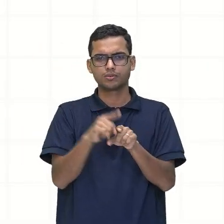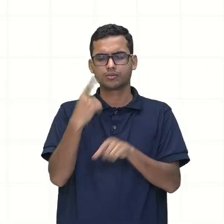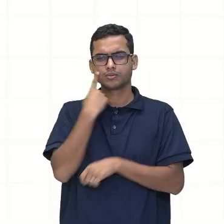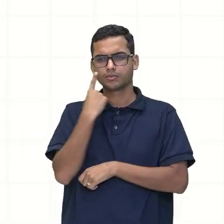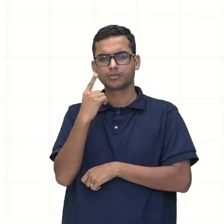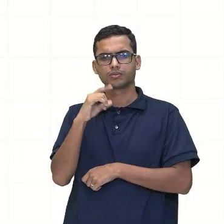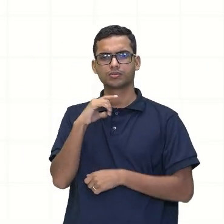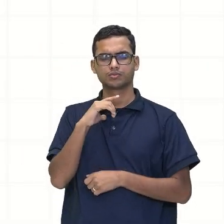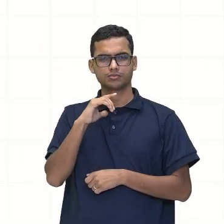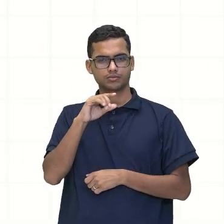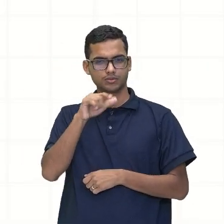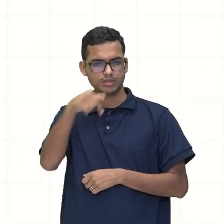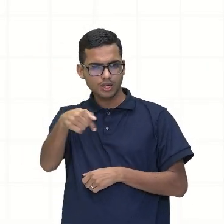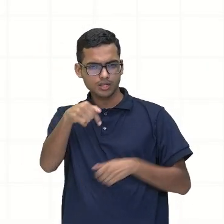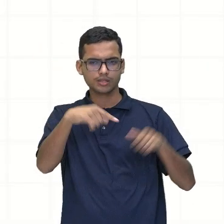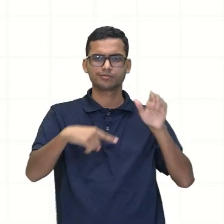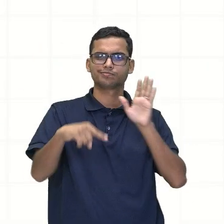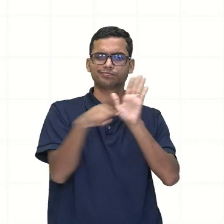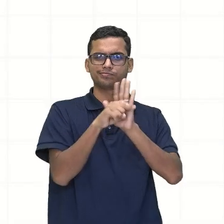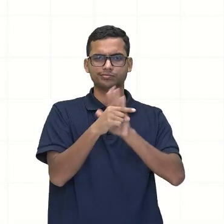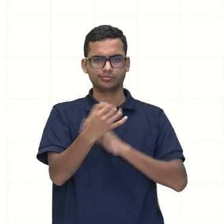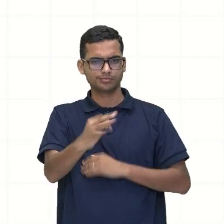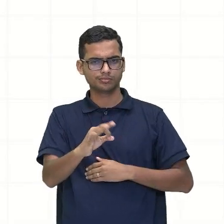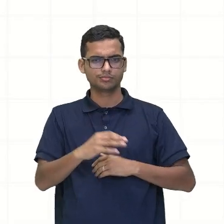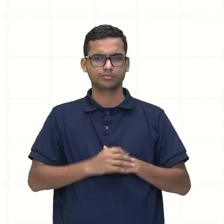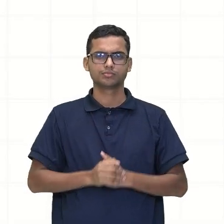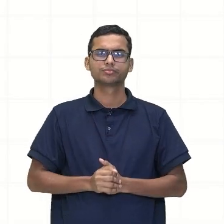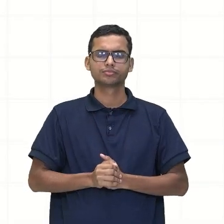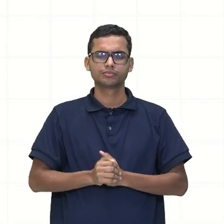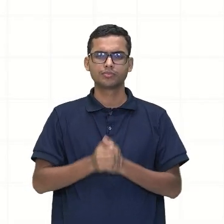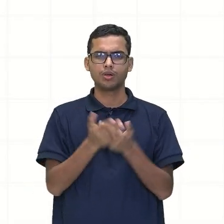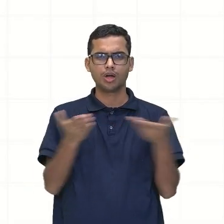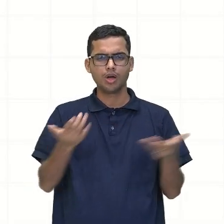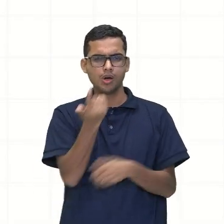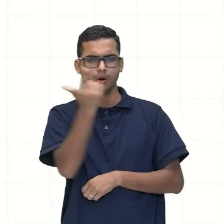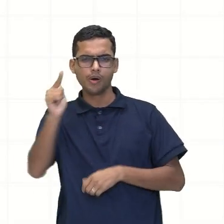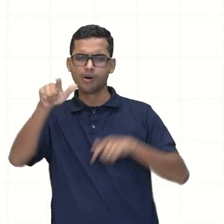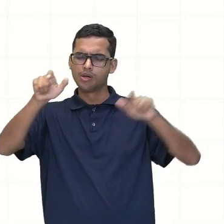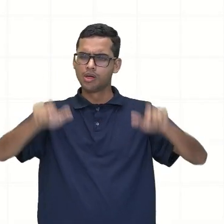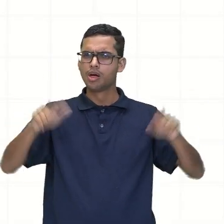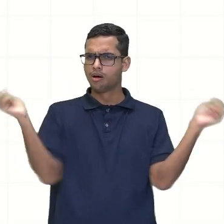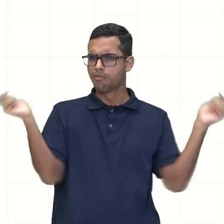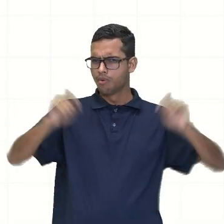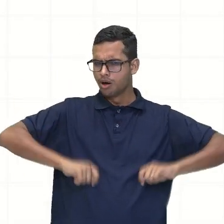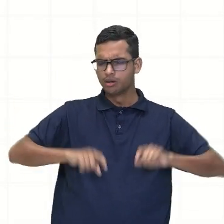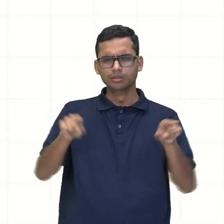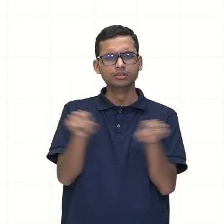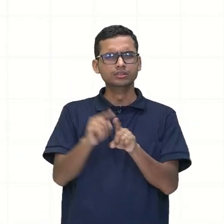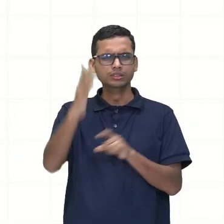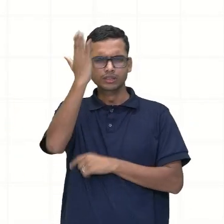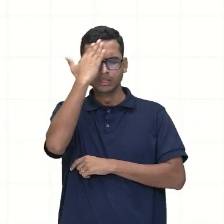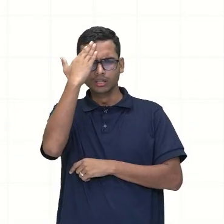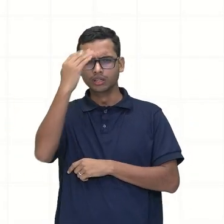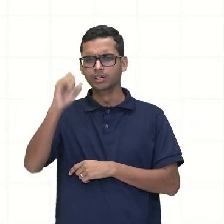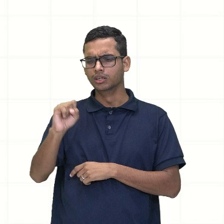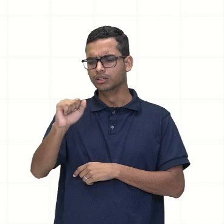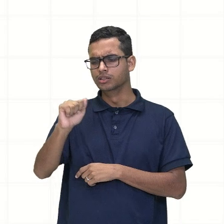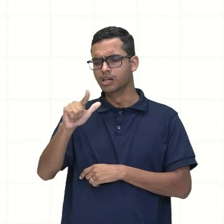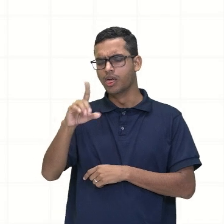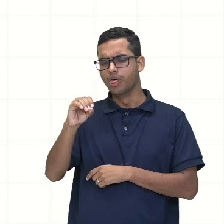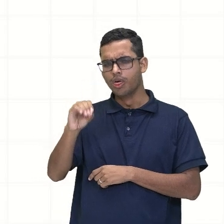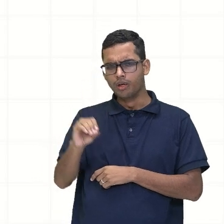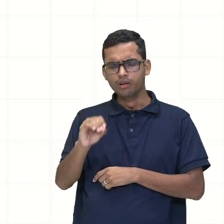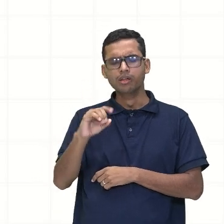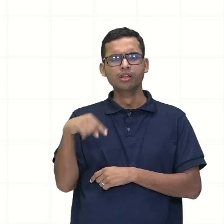negativos. Um outro lugar onde a gente consegue ver muito os nossos, né, saldos ali, que